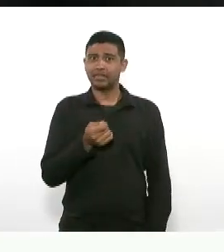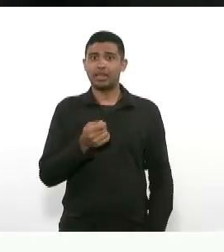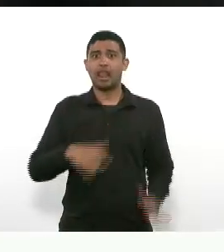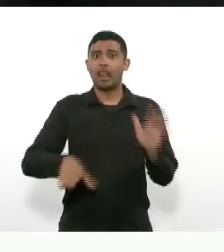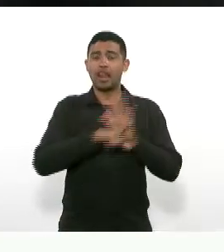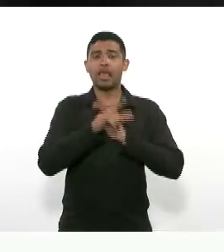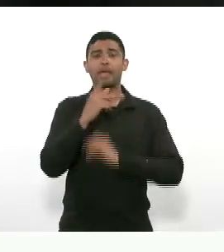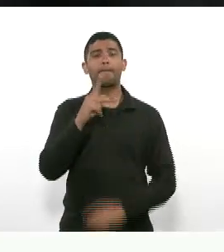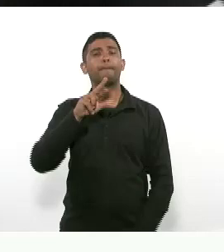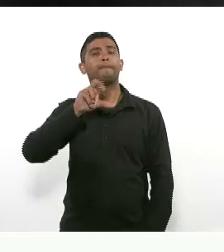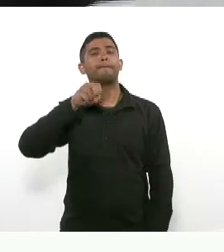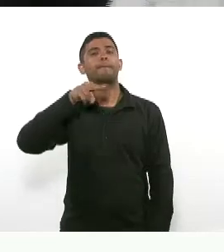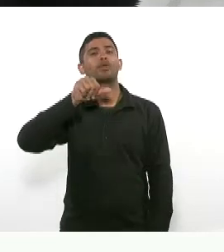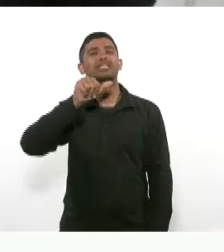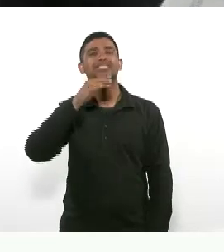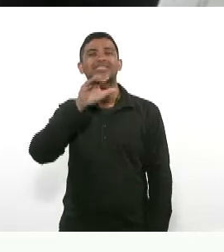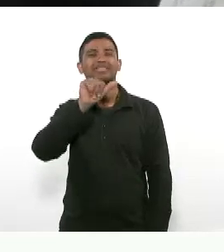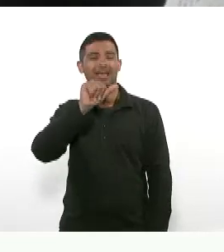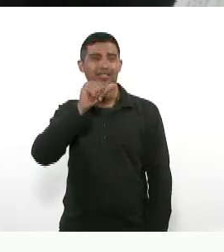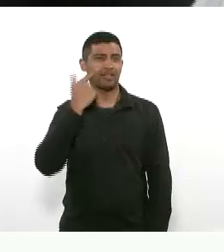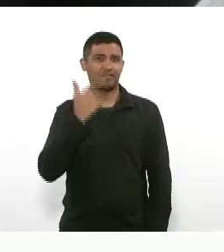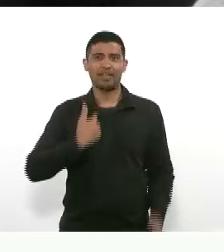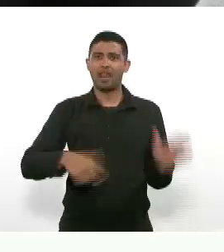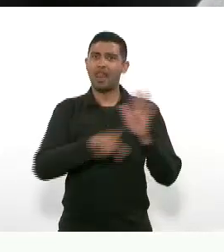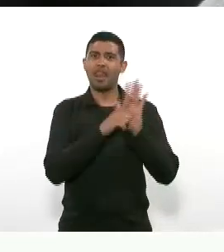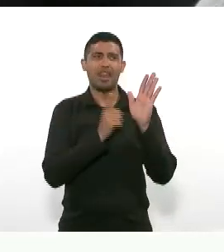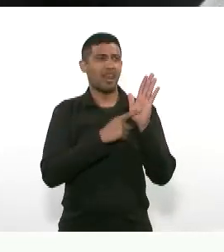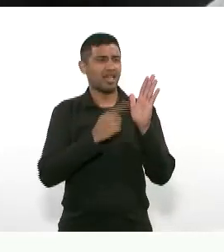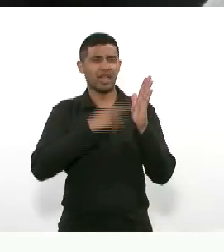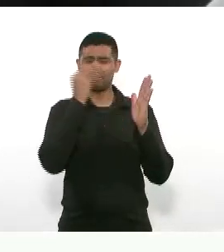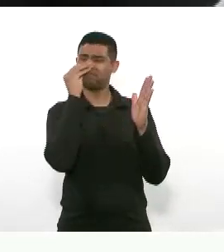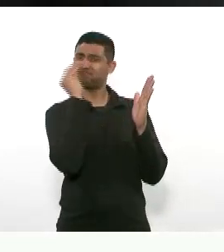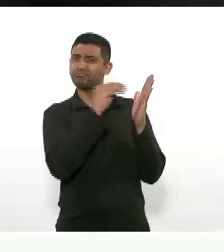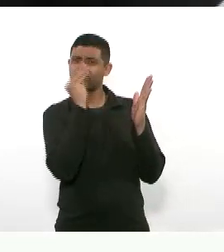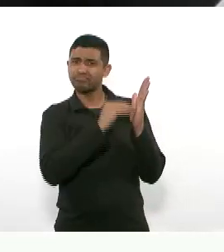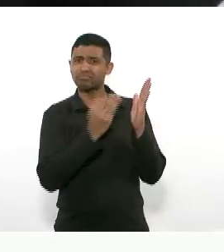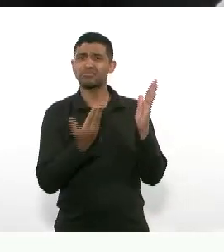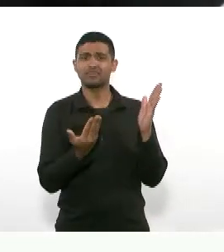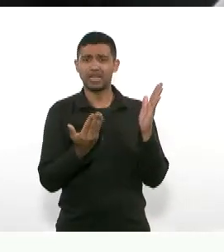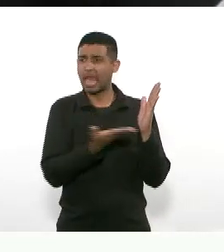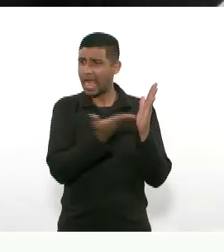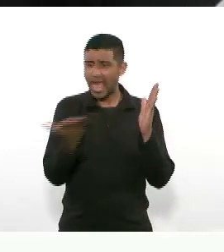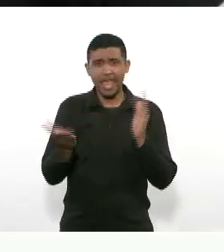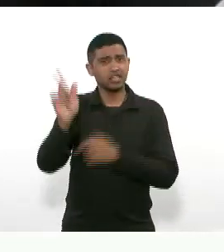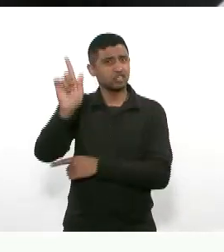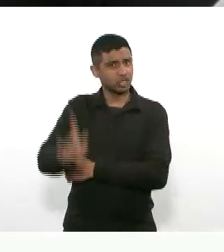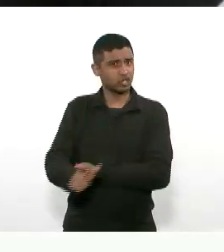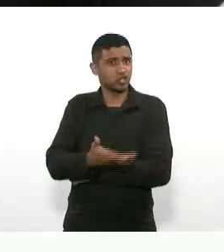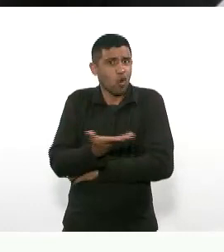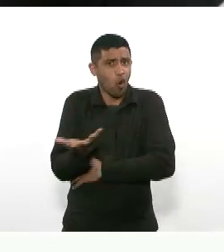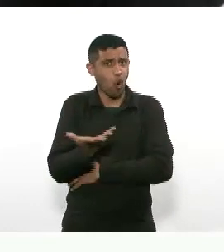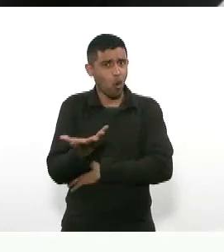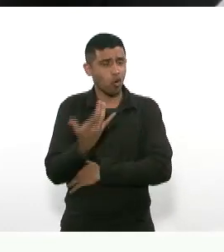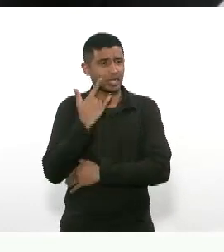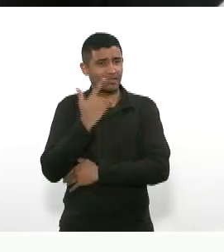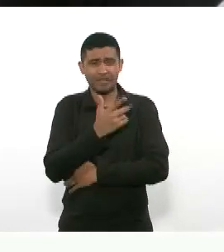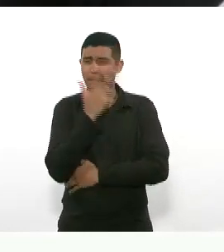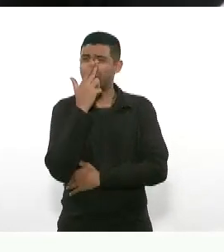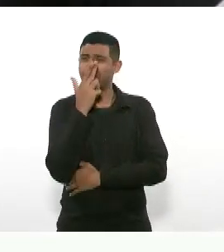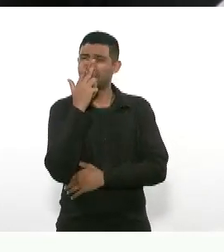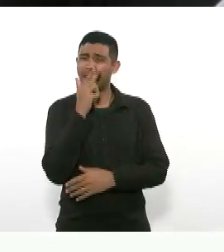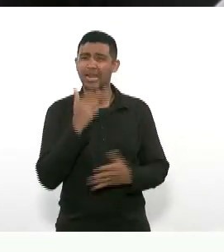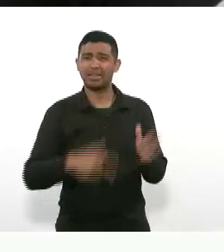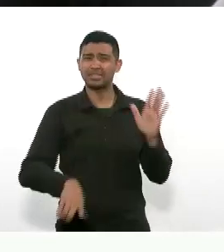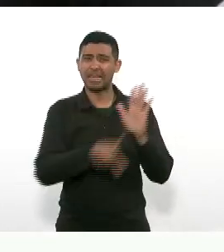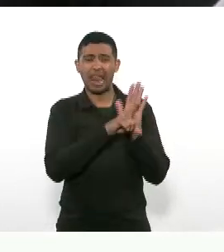PRONASSE, que é uma lei vigente e uma lei absolutamente ignorada pelos gestores atuais. Parece que